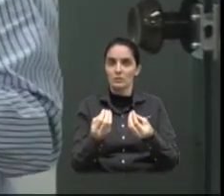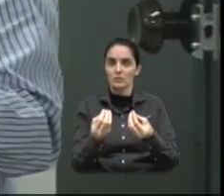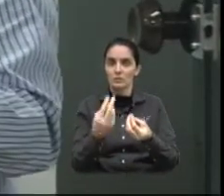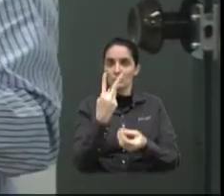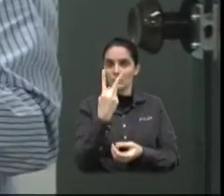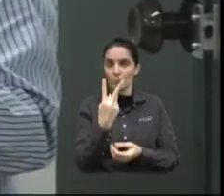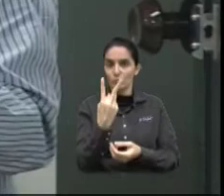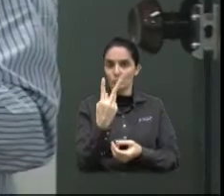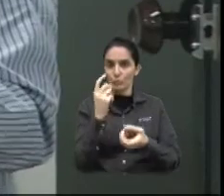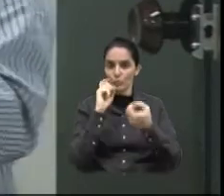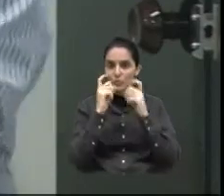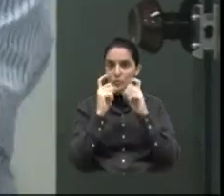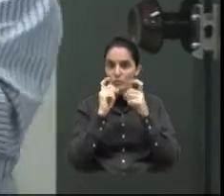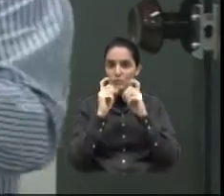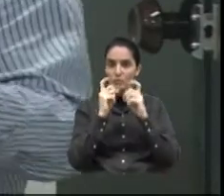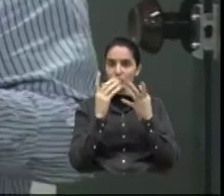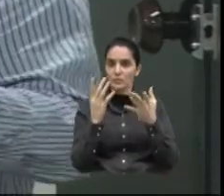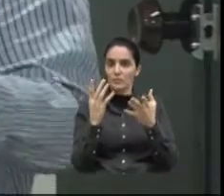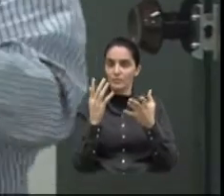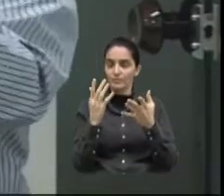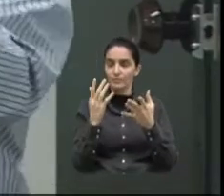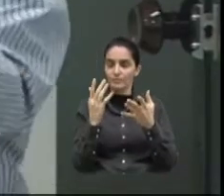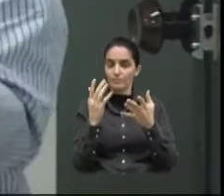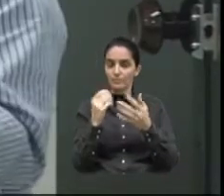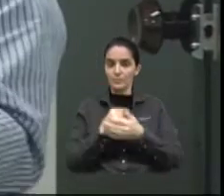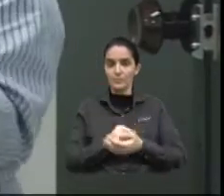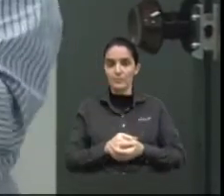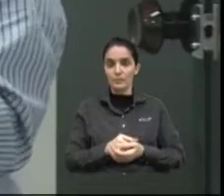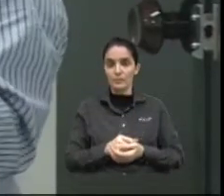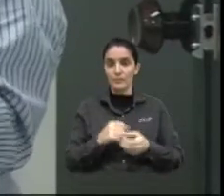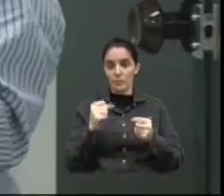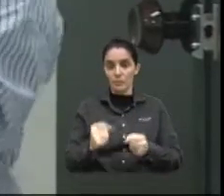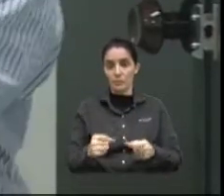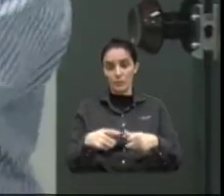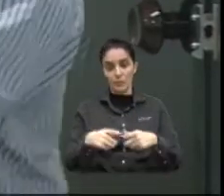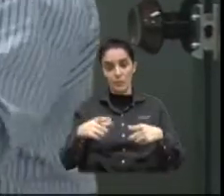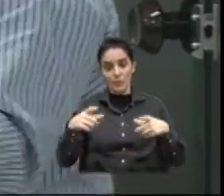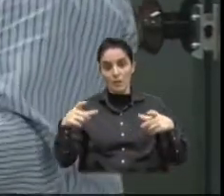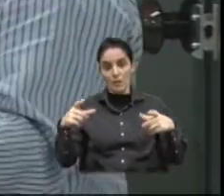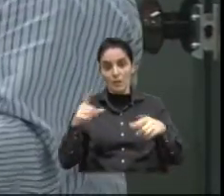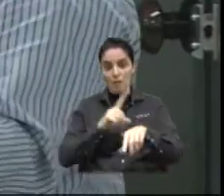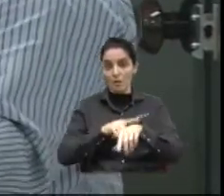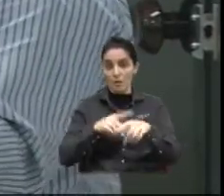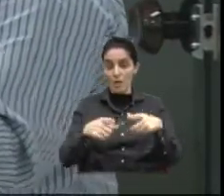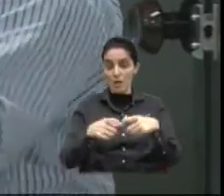camarárias o que a gente poderia ampliar o horário